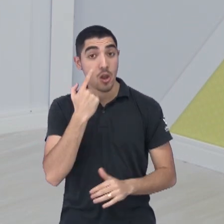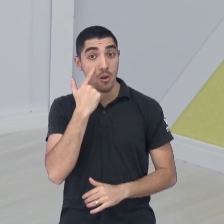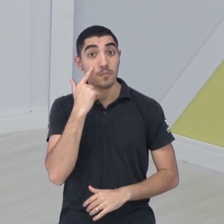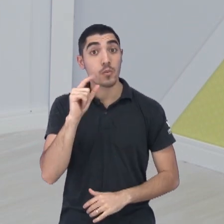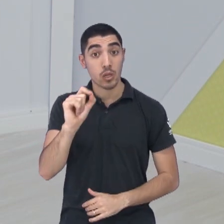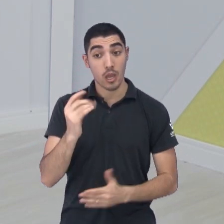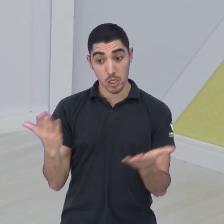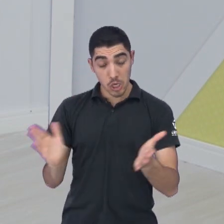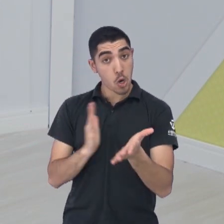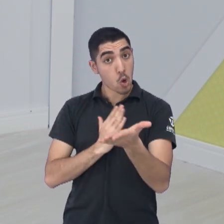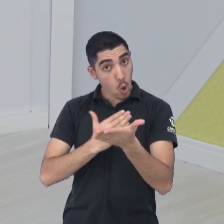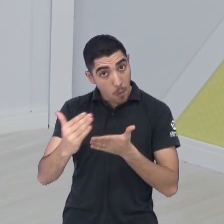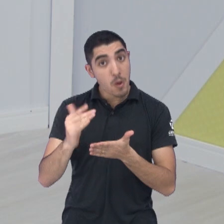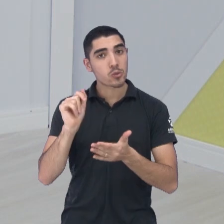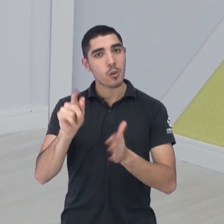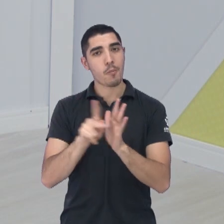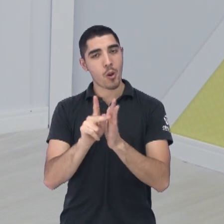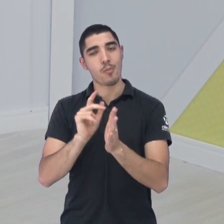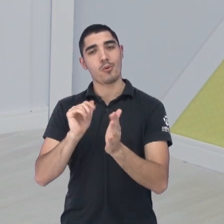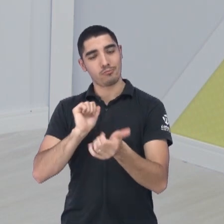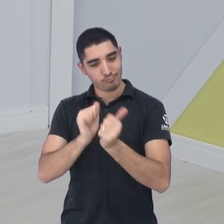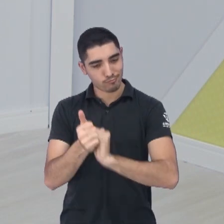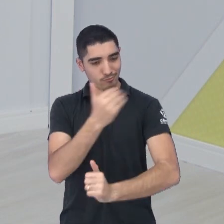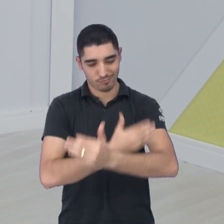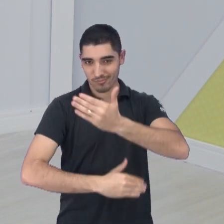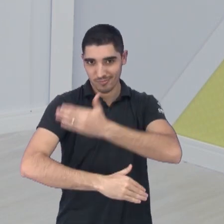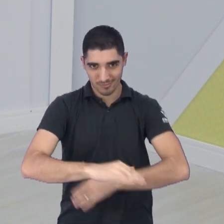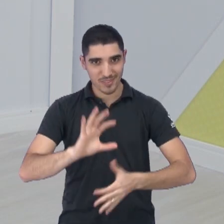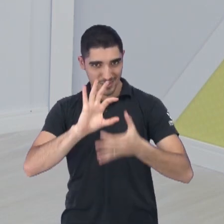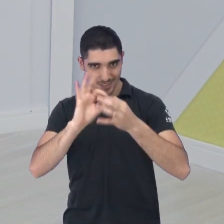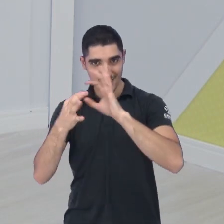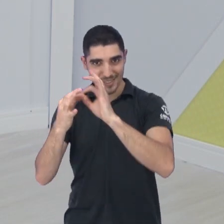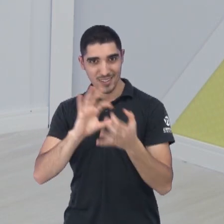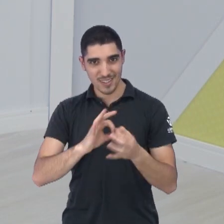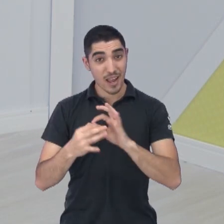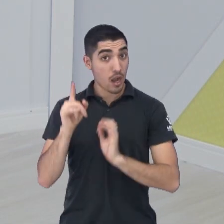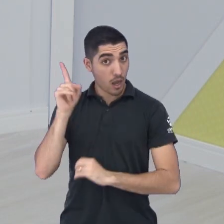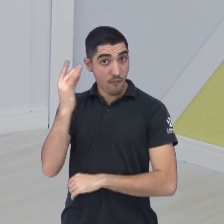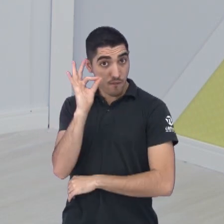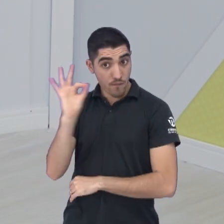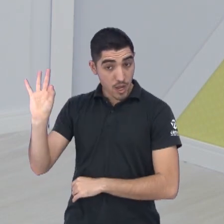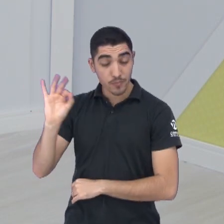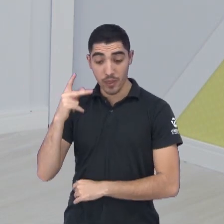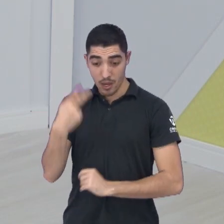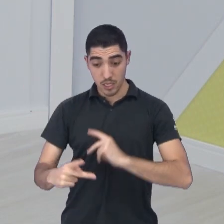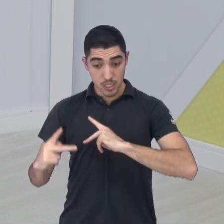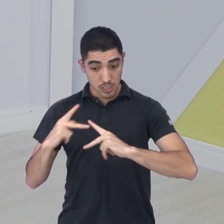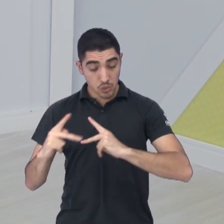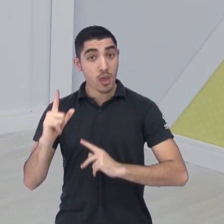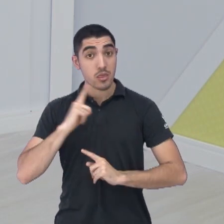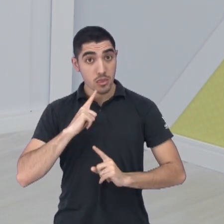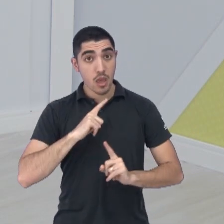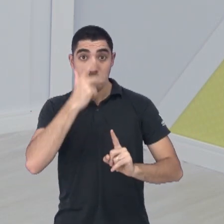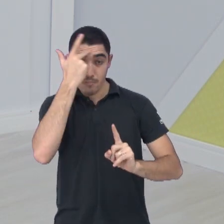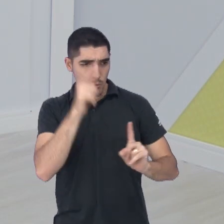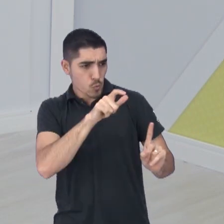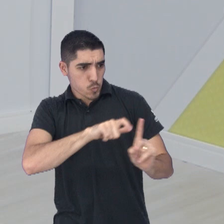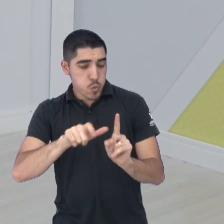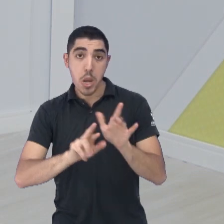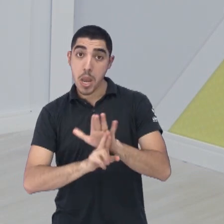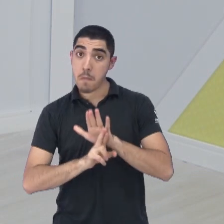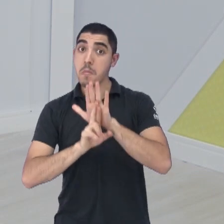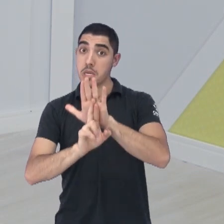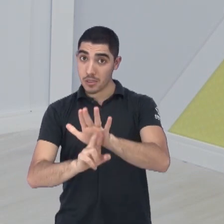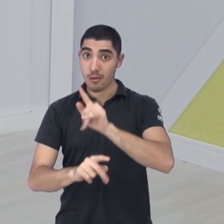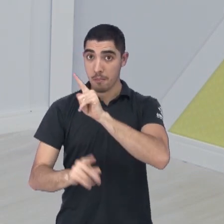Paralimpíadas começaram na última quarta-feira lá em Paris. E São José dos Campos terá vários representantes em várias modalidades, tanto